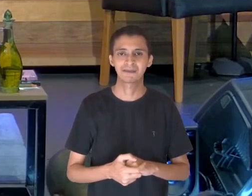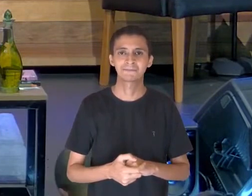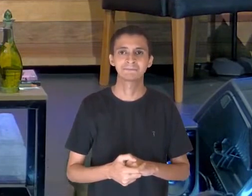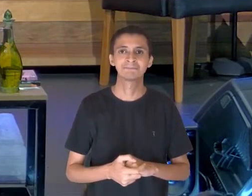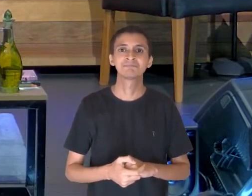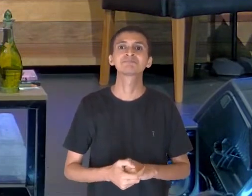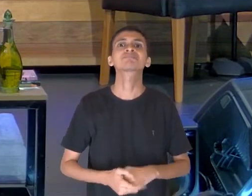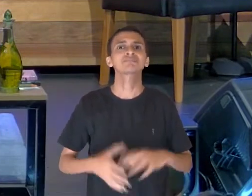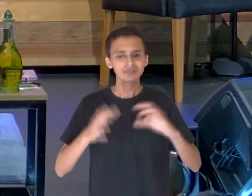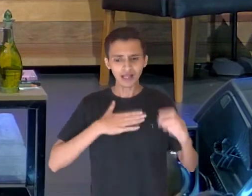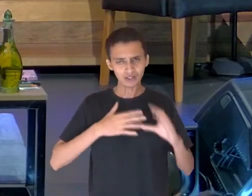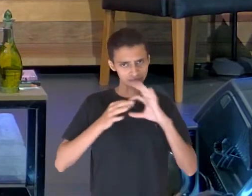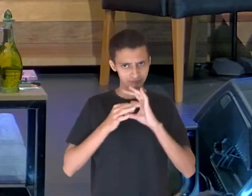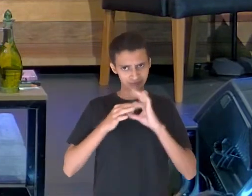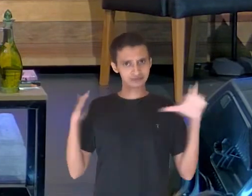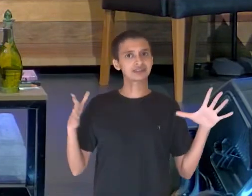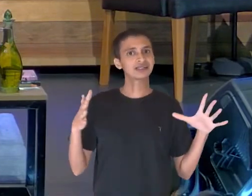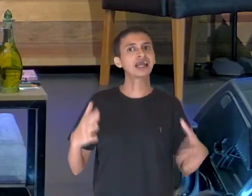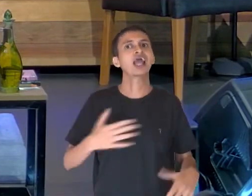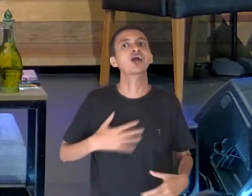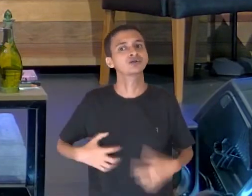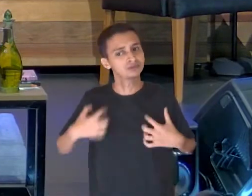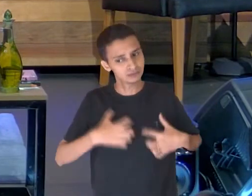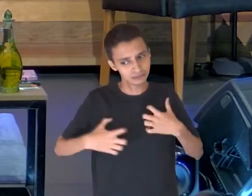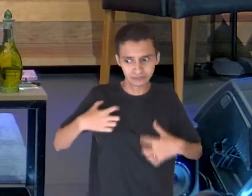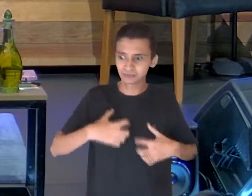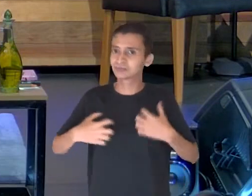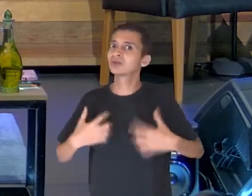Me deixe, que eu já estou agoniada.